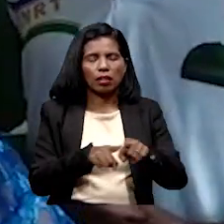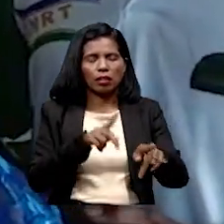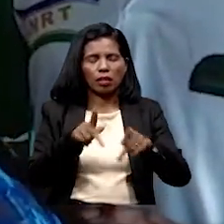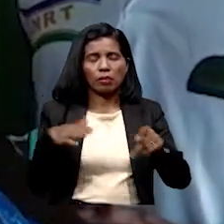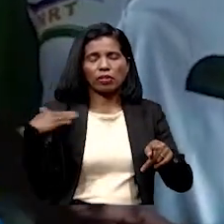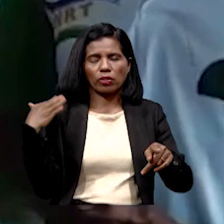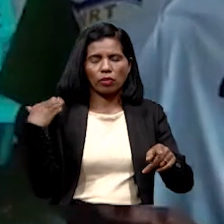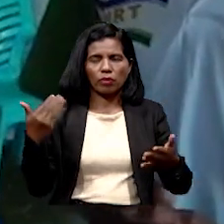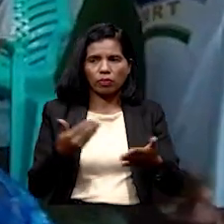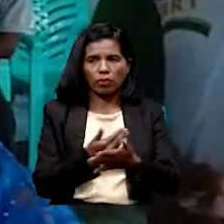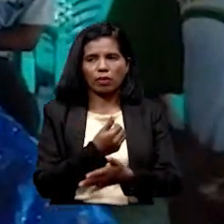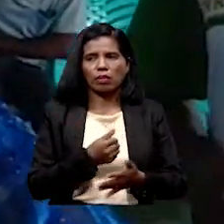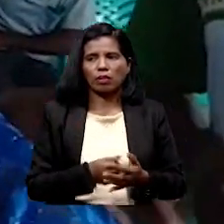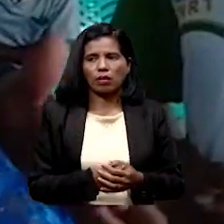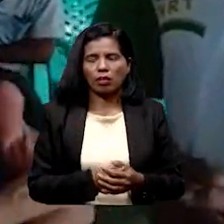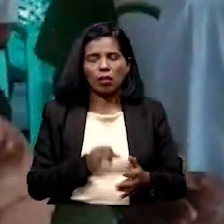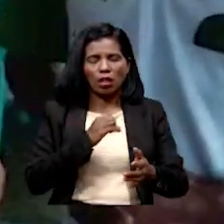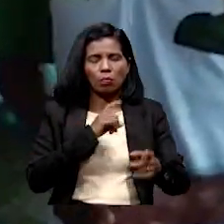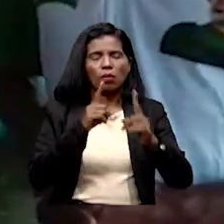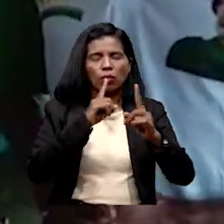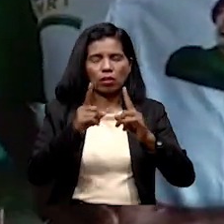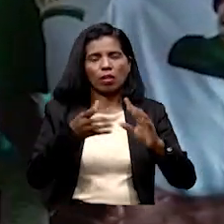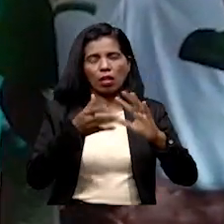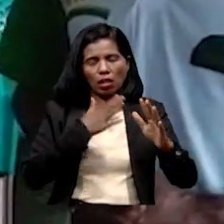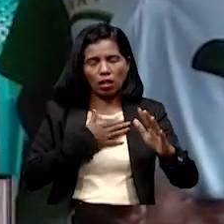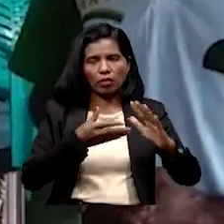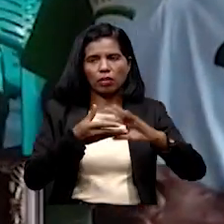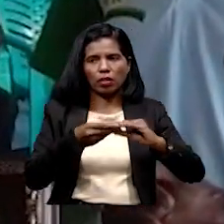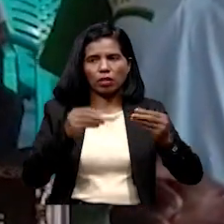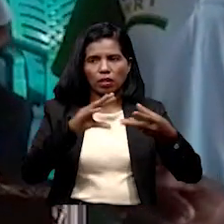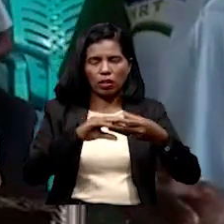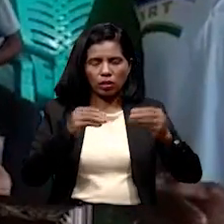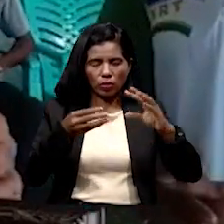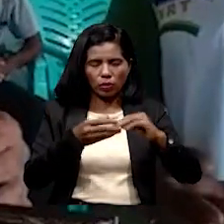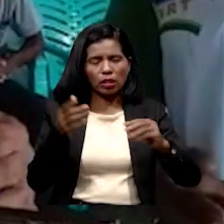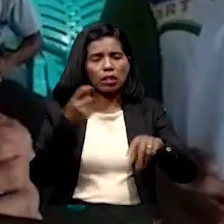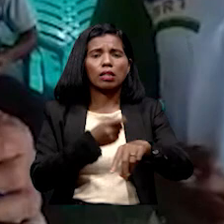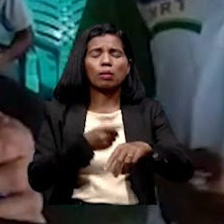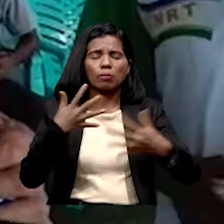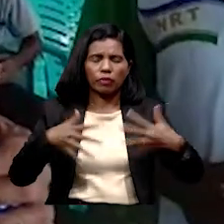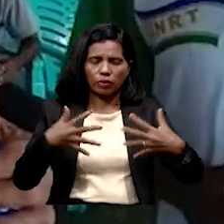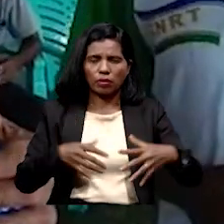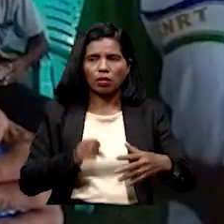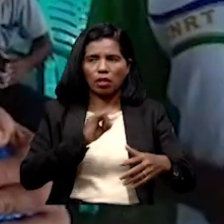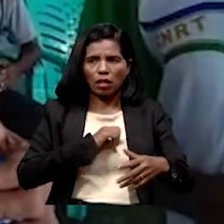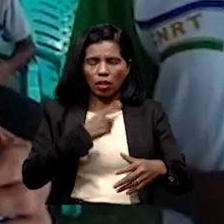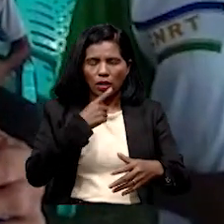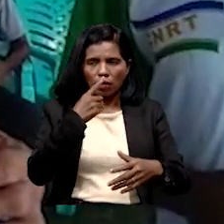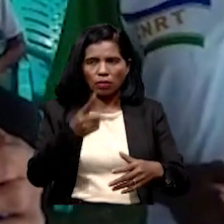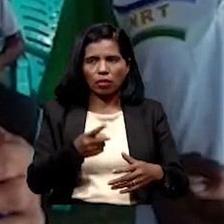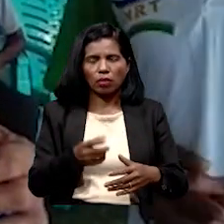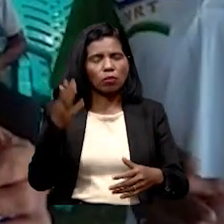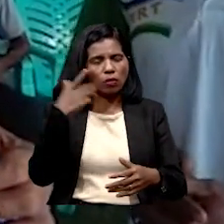fomo, nem vamos vamos conta que ir a minha lala que de fundo minha, depois alguém, a fala uru que anda